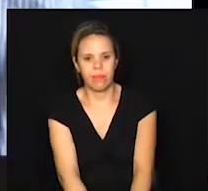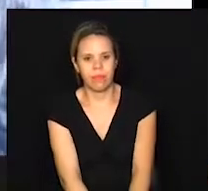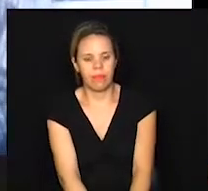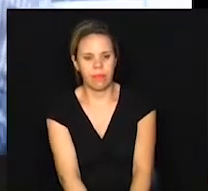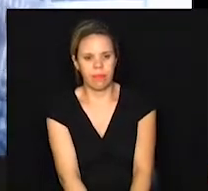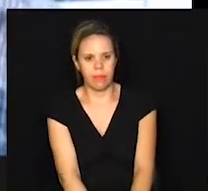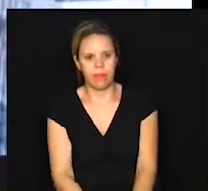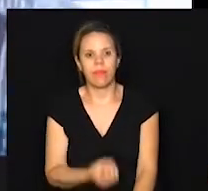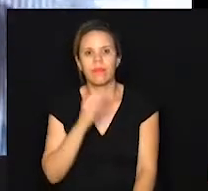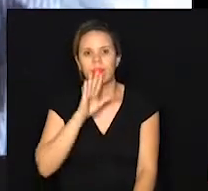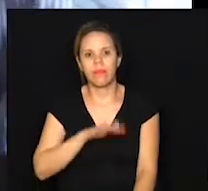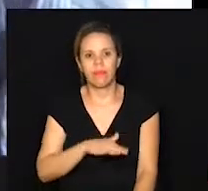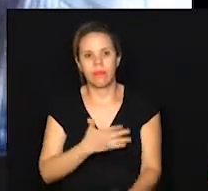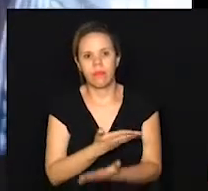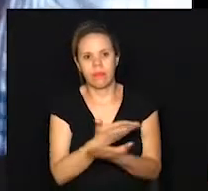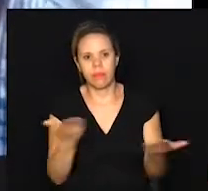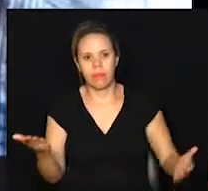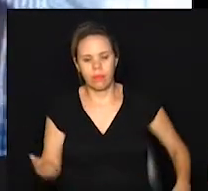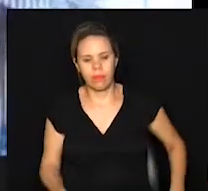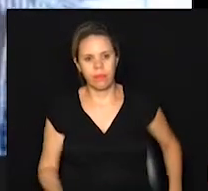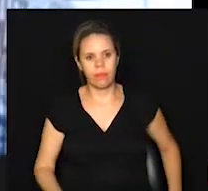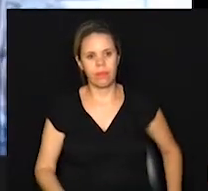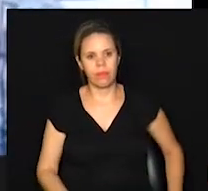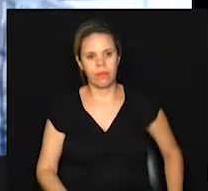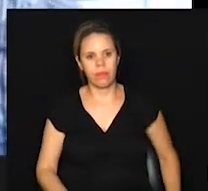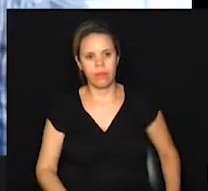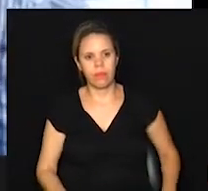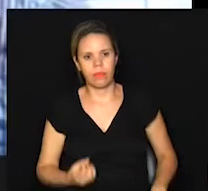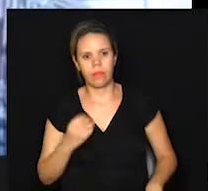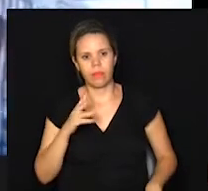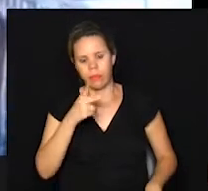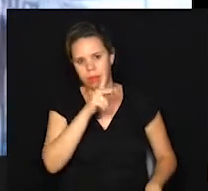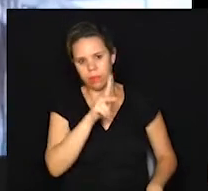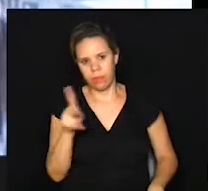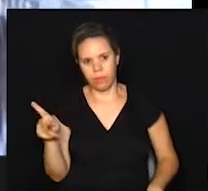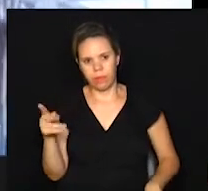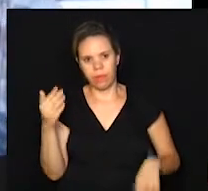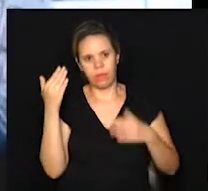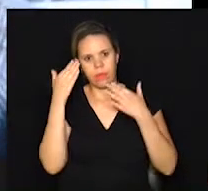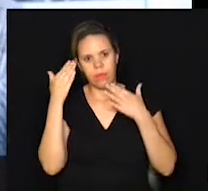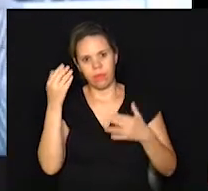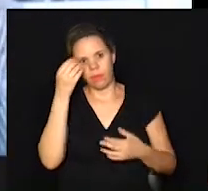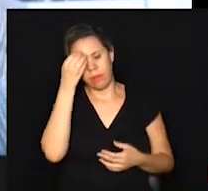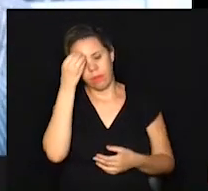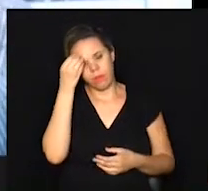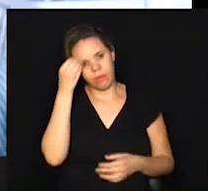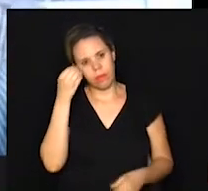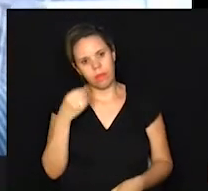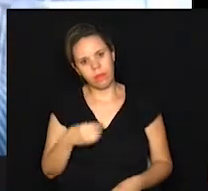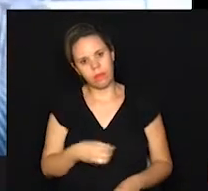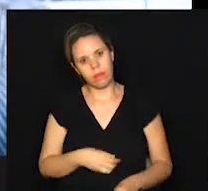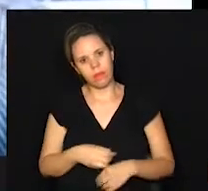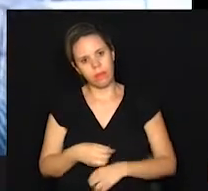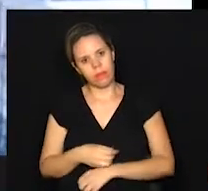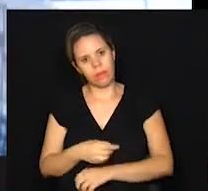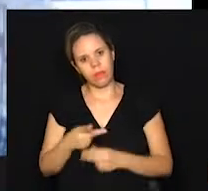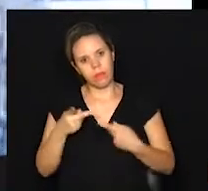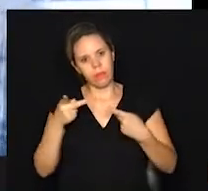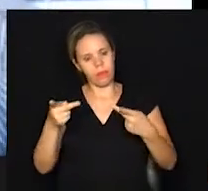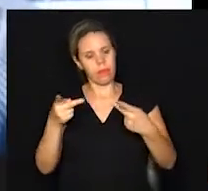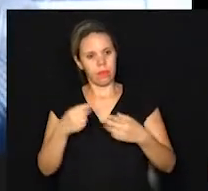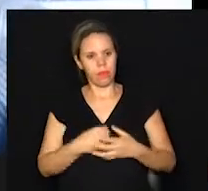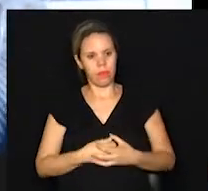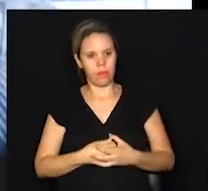Bom, boa tarde a todas, boa tarde a todos, boa tarde, senhor presidente. Agradeço também o convite à